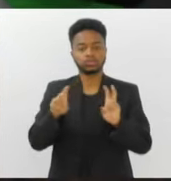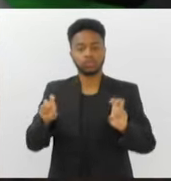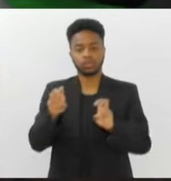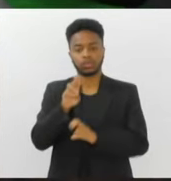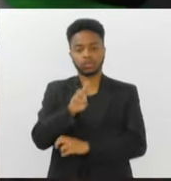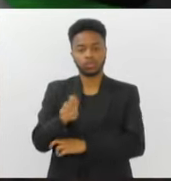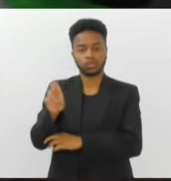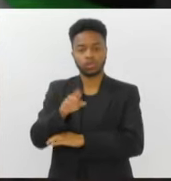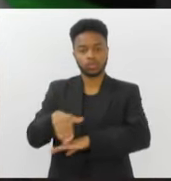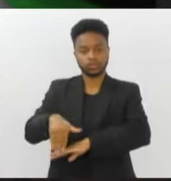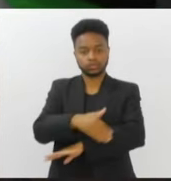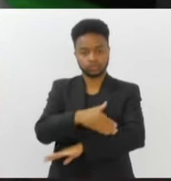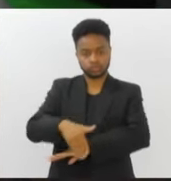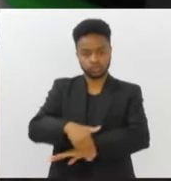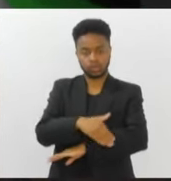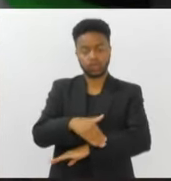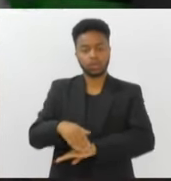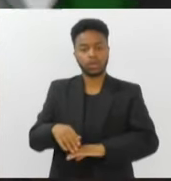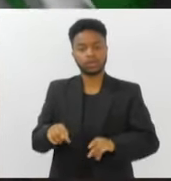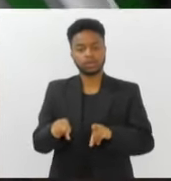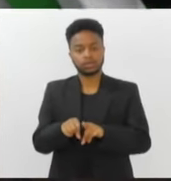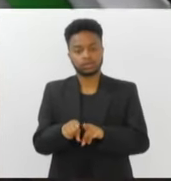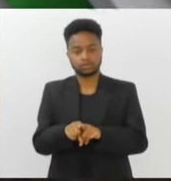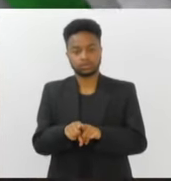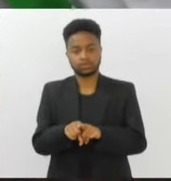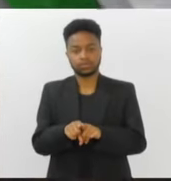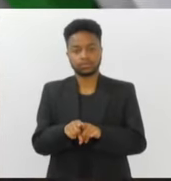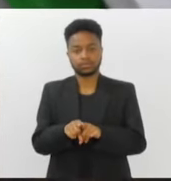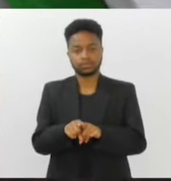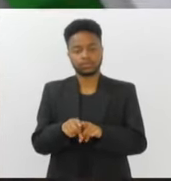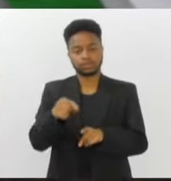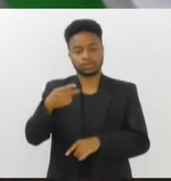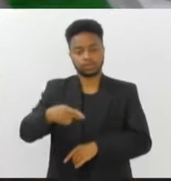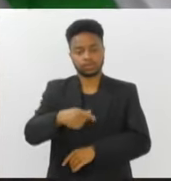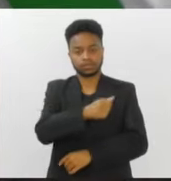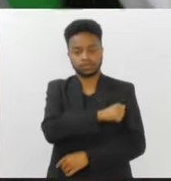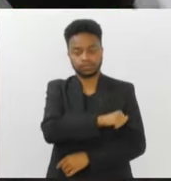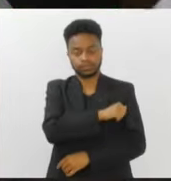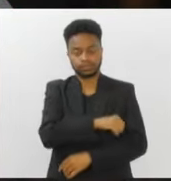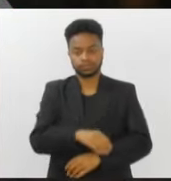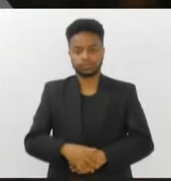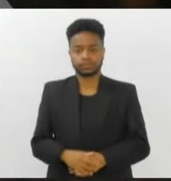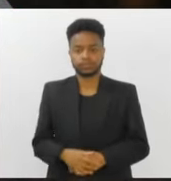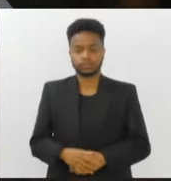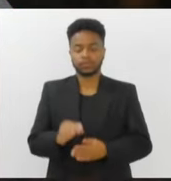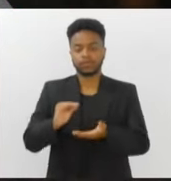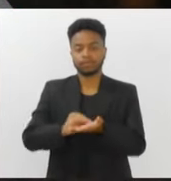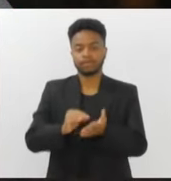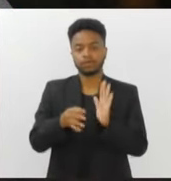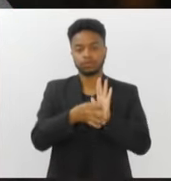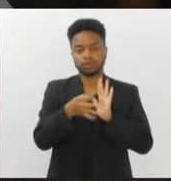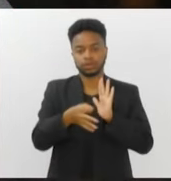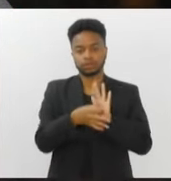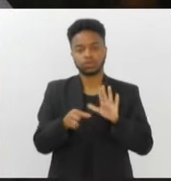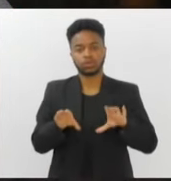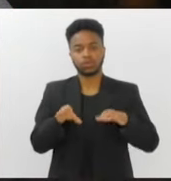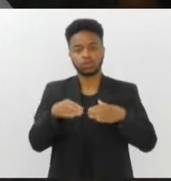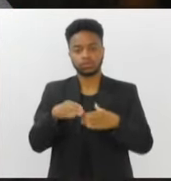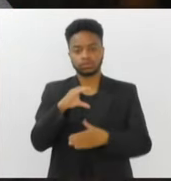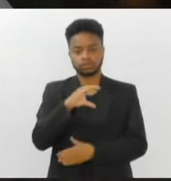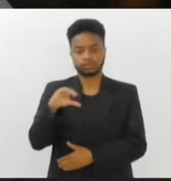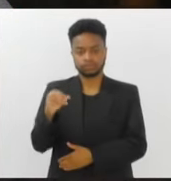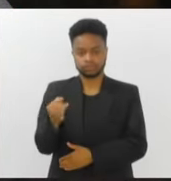às vias próprios e logradouros públicos no Estado do Rio de Janeiro, pendendo de pareceres das comissões